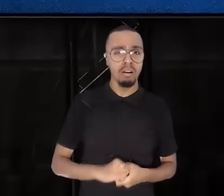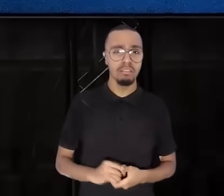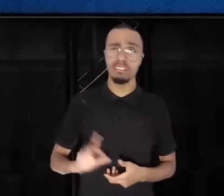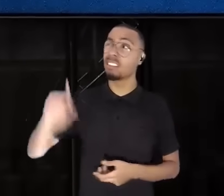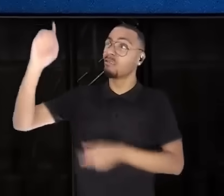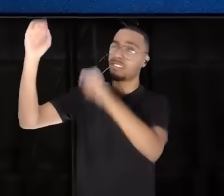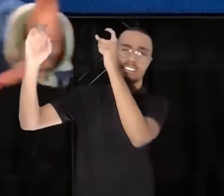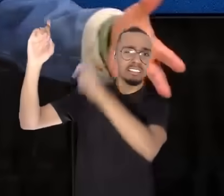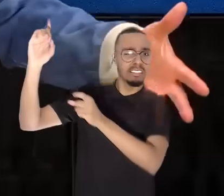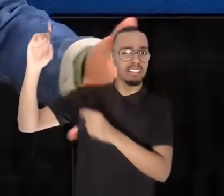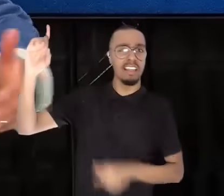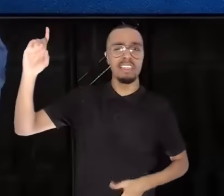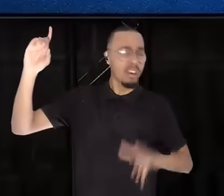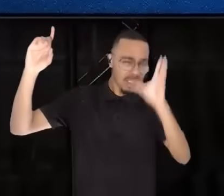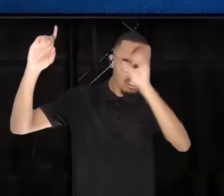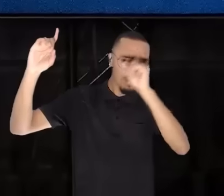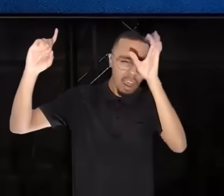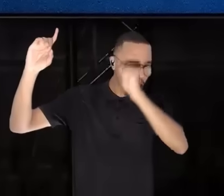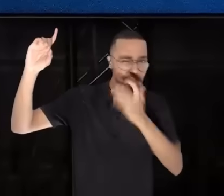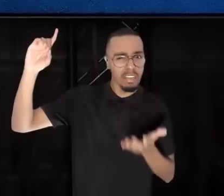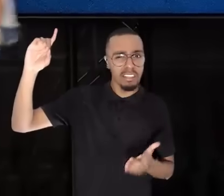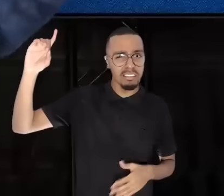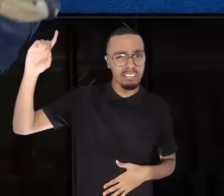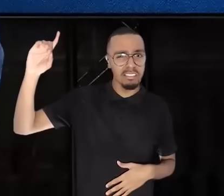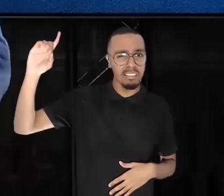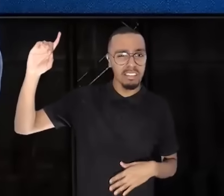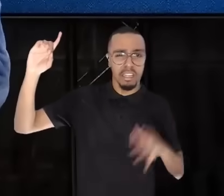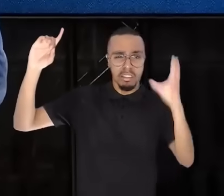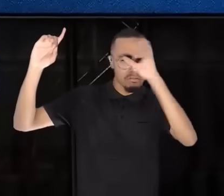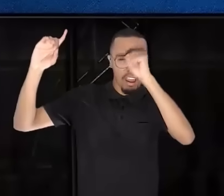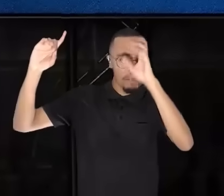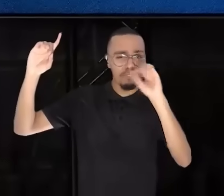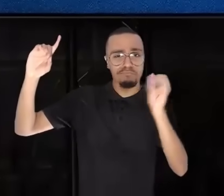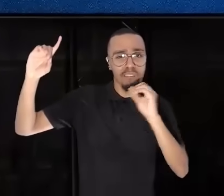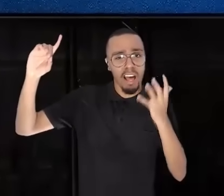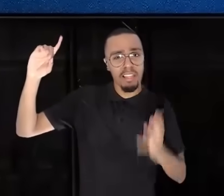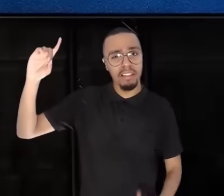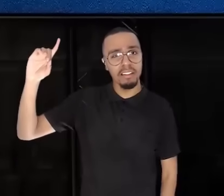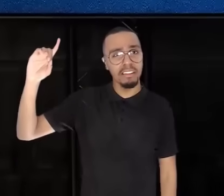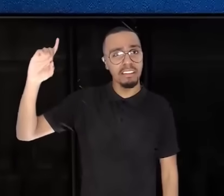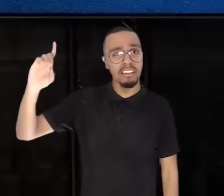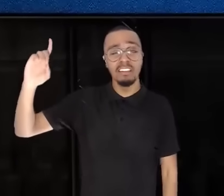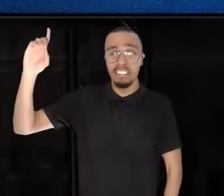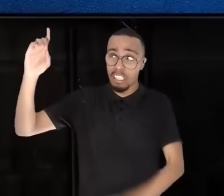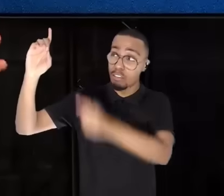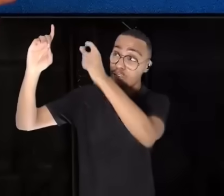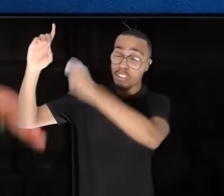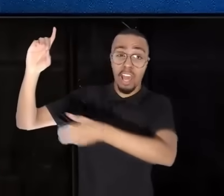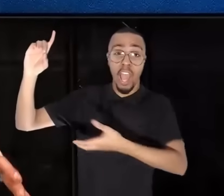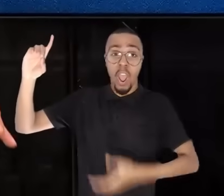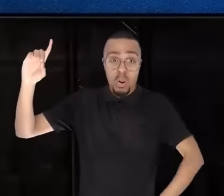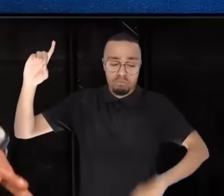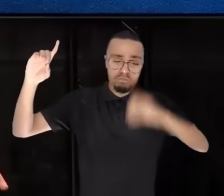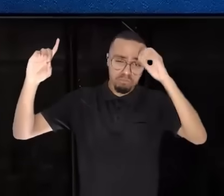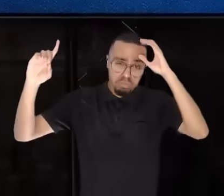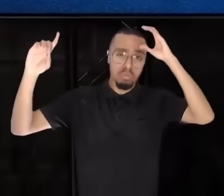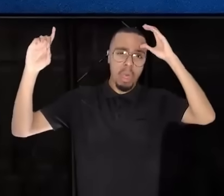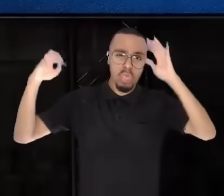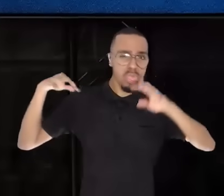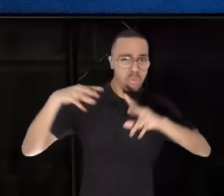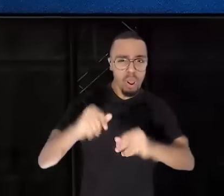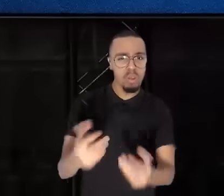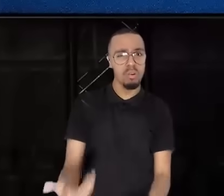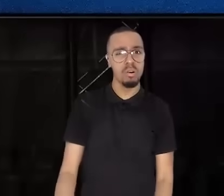que Deus não aprende nada. Deus não tem nada para aprender. Ele já é detentor de todo o